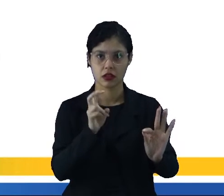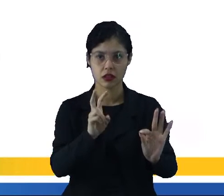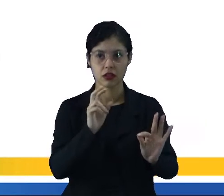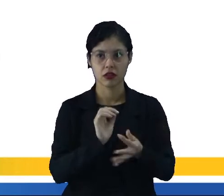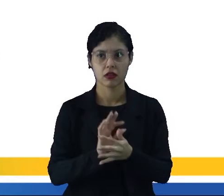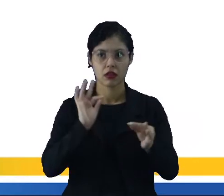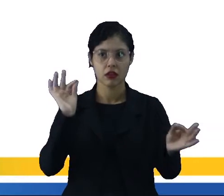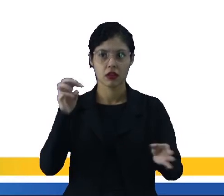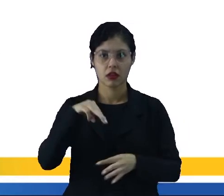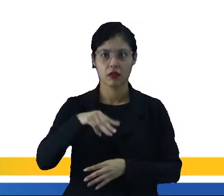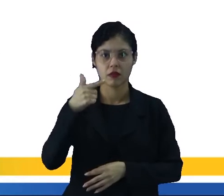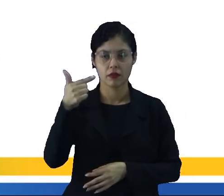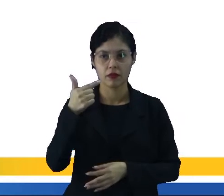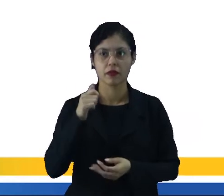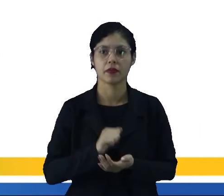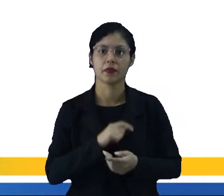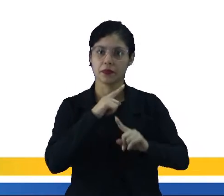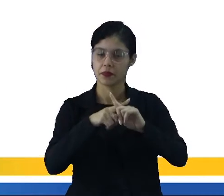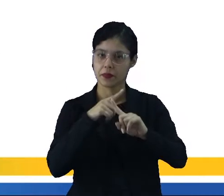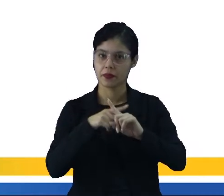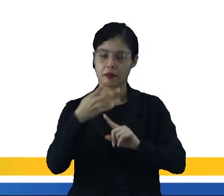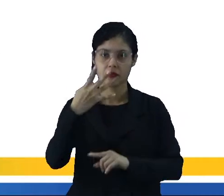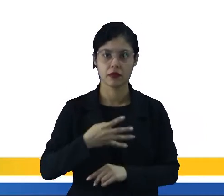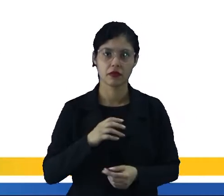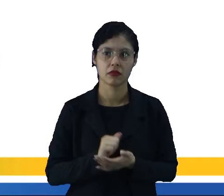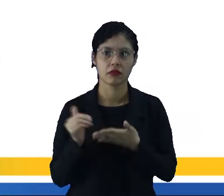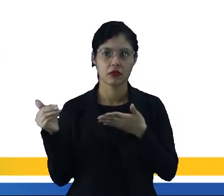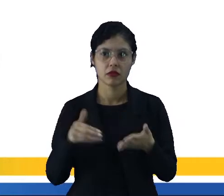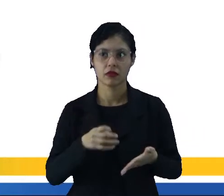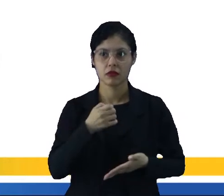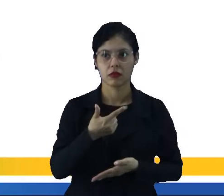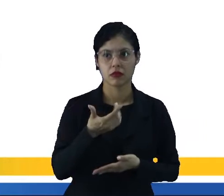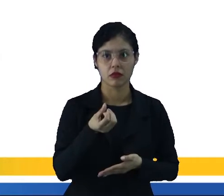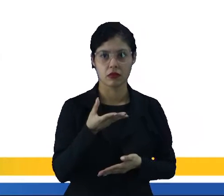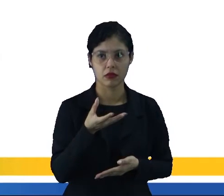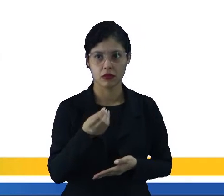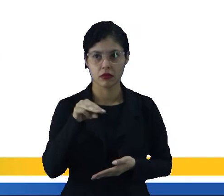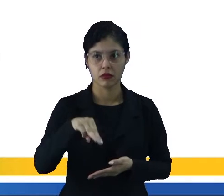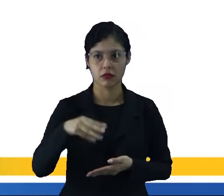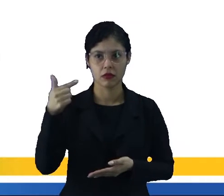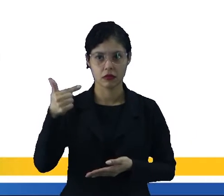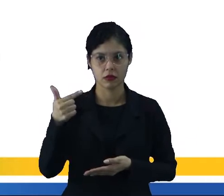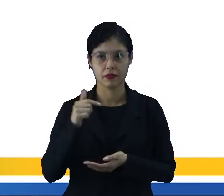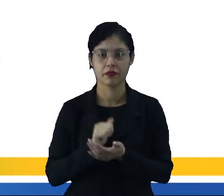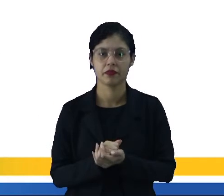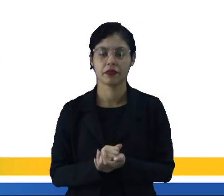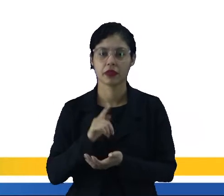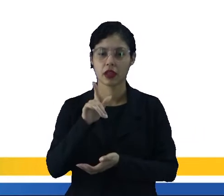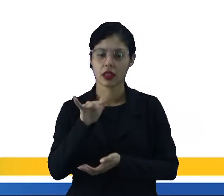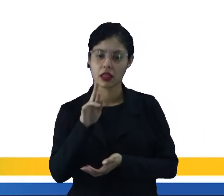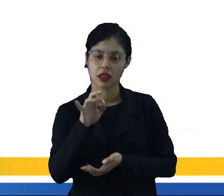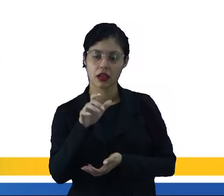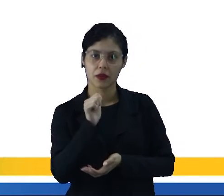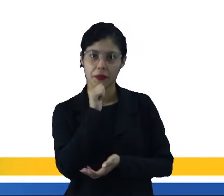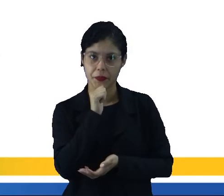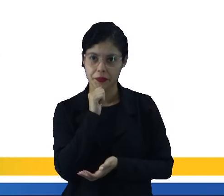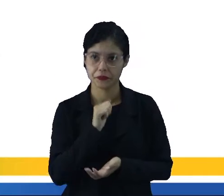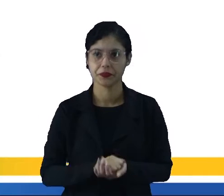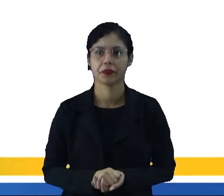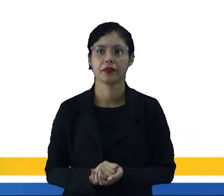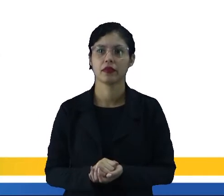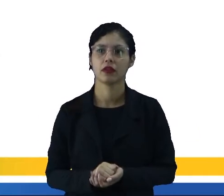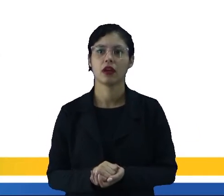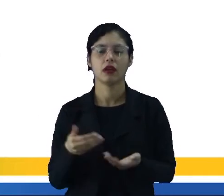vou multiplicar por 4 e eu vou chegar em 260 m² de área lateral agora